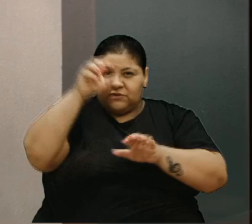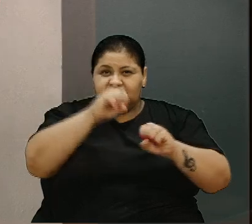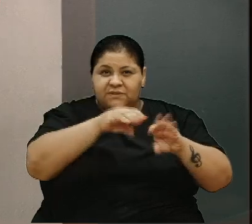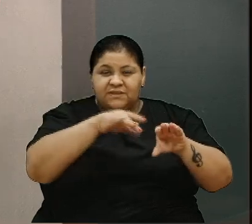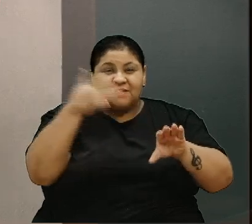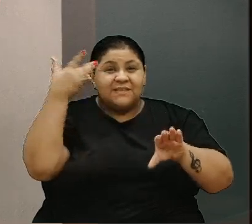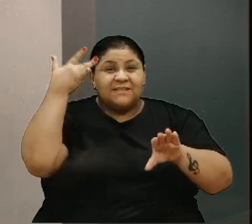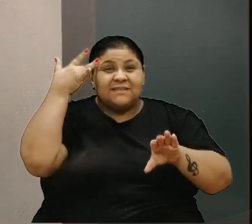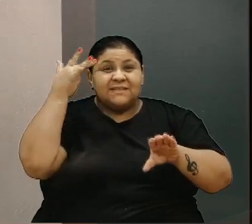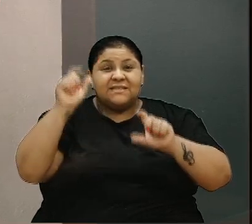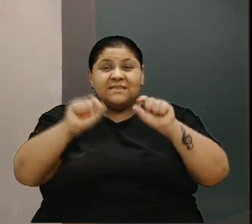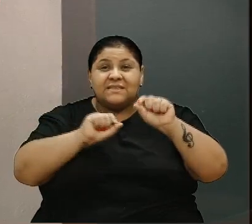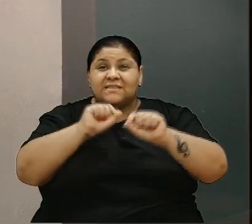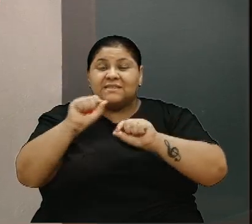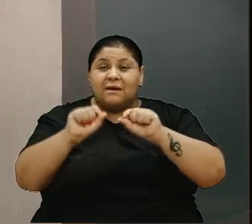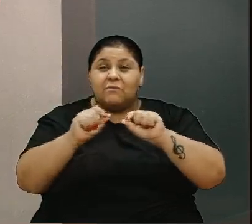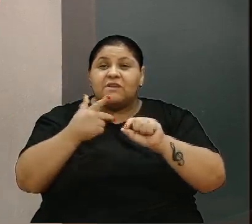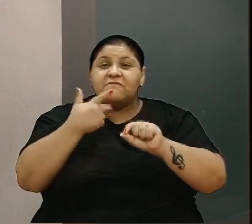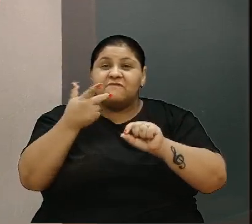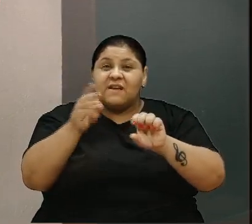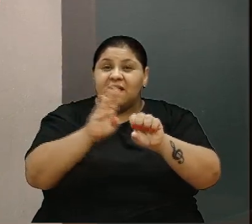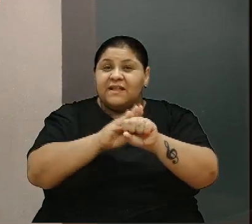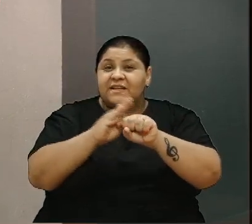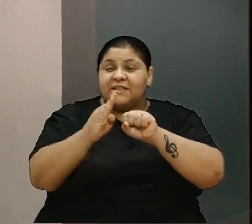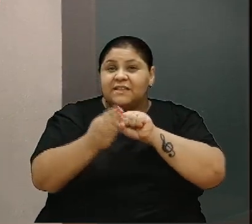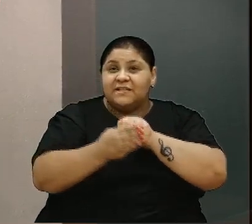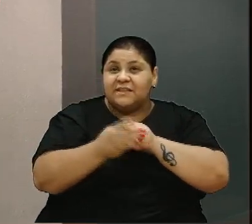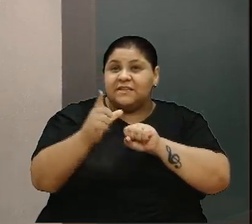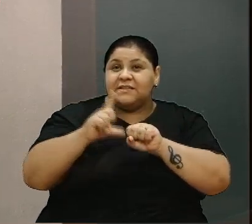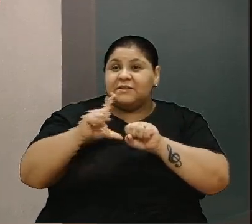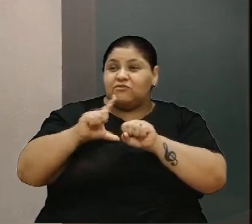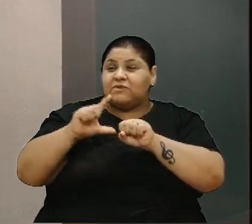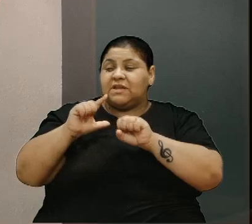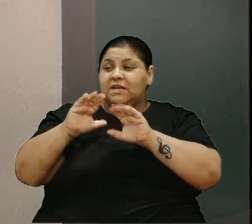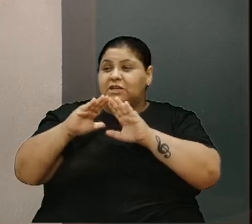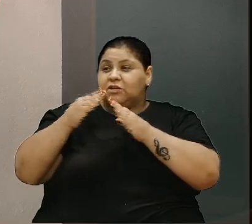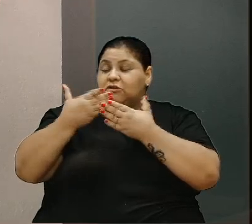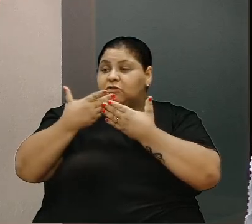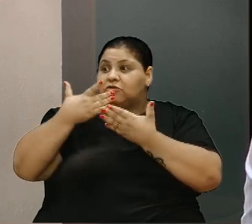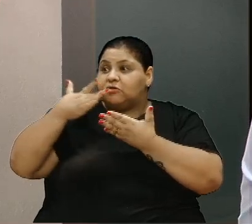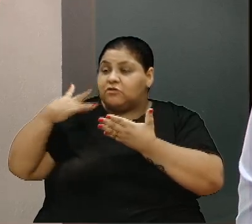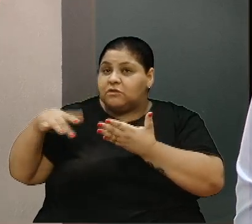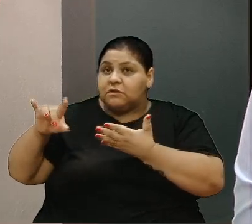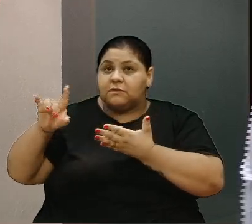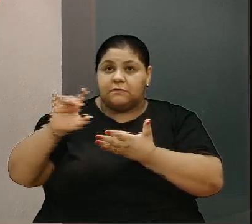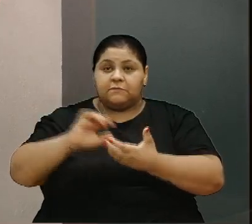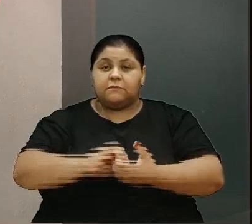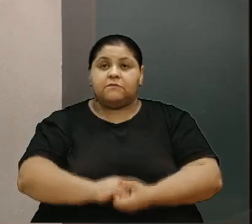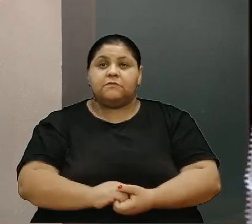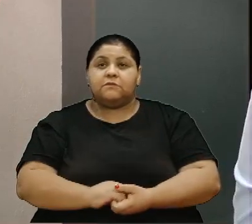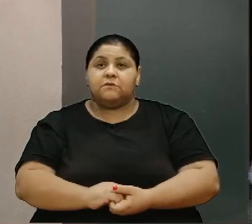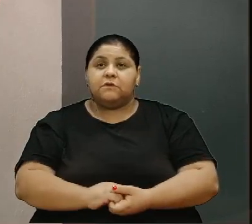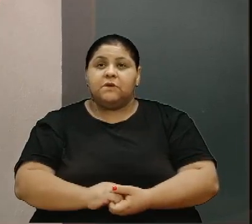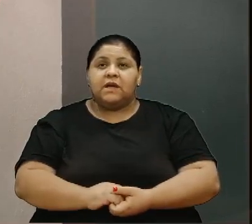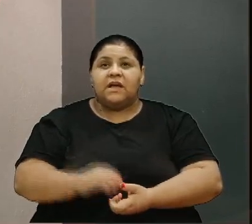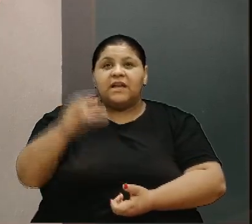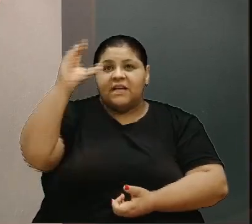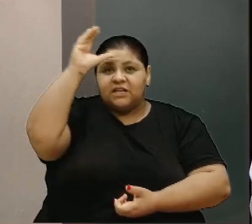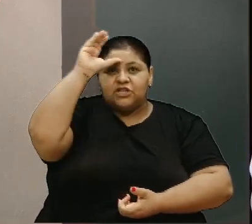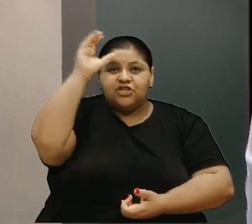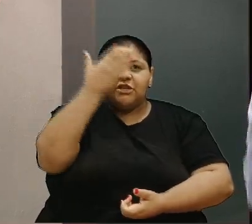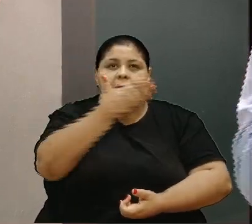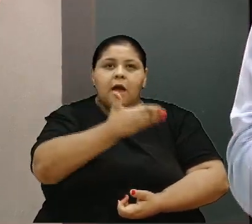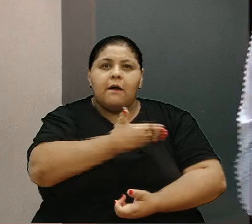Pedro Rodrigues? Porque não tem creche, porque as mães não têm dinheiro, as mães crecheiras, a tia, a